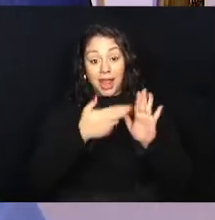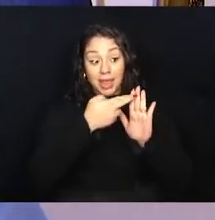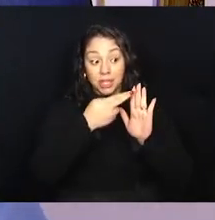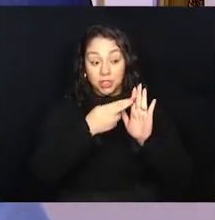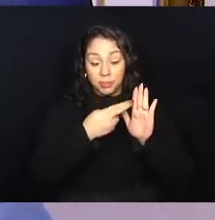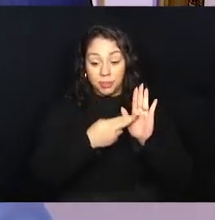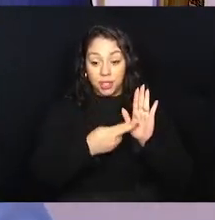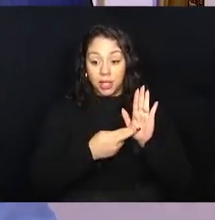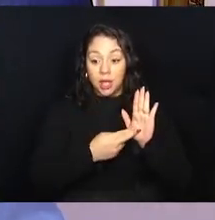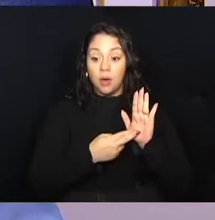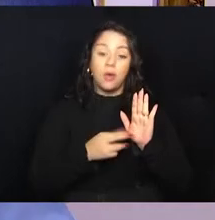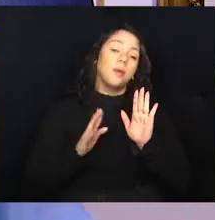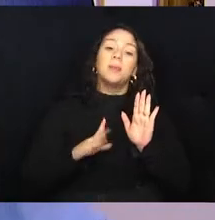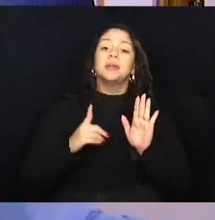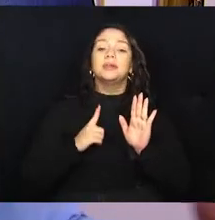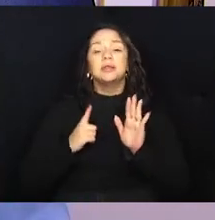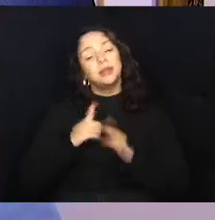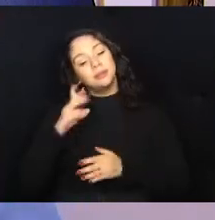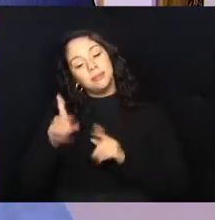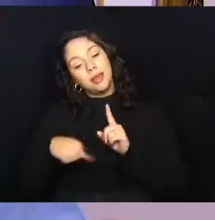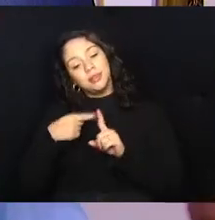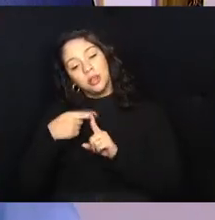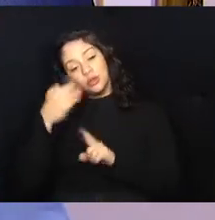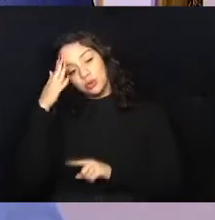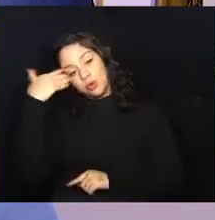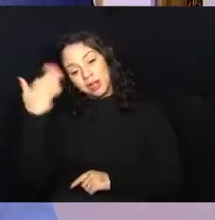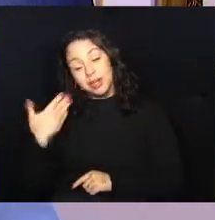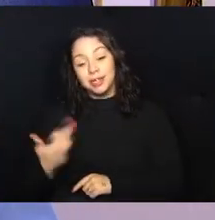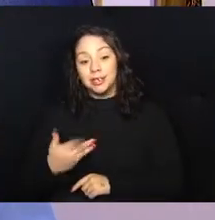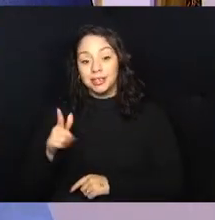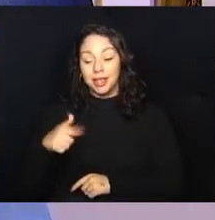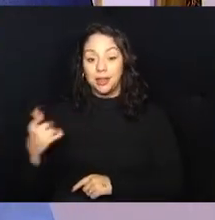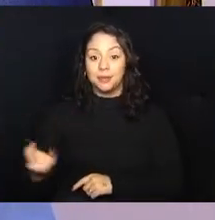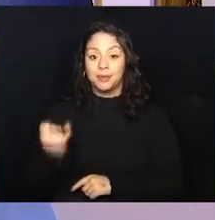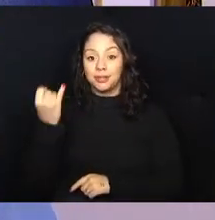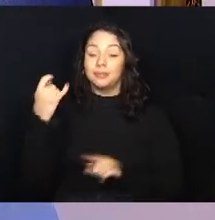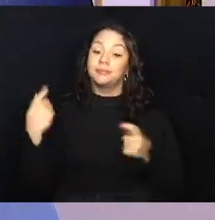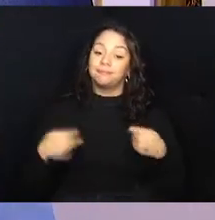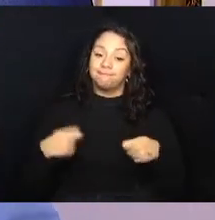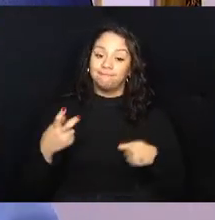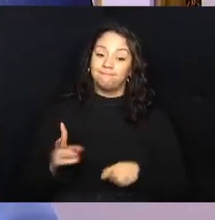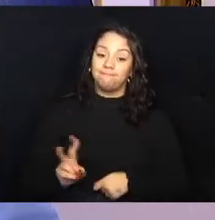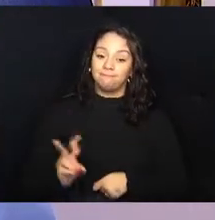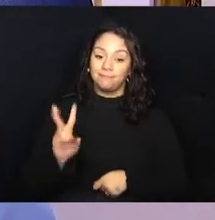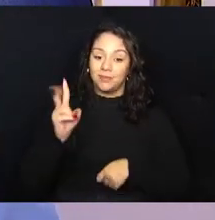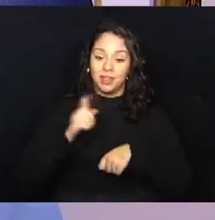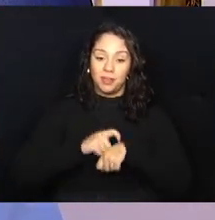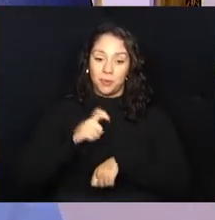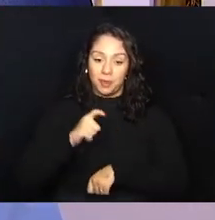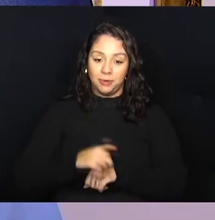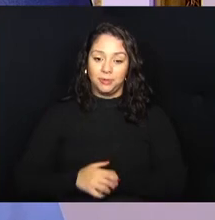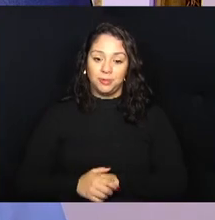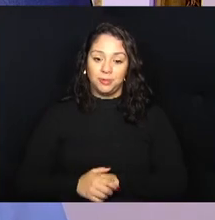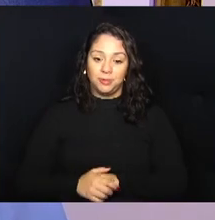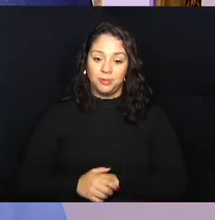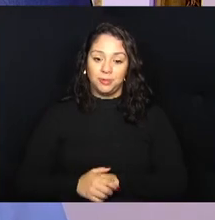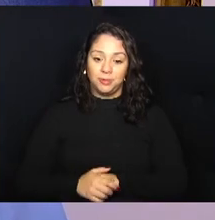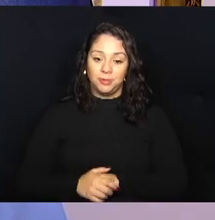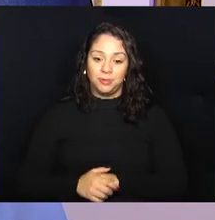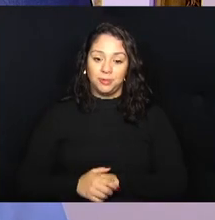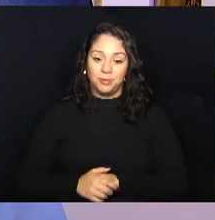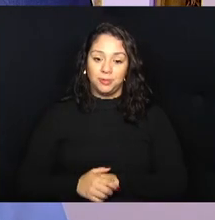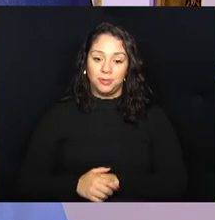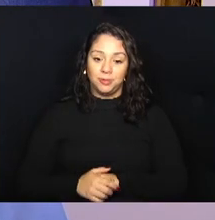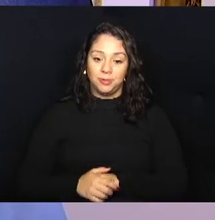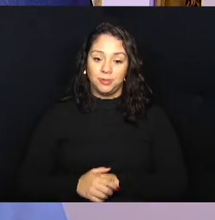regimental mas revestido de uma solenidade que é importante a gente precisa valorizar esses momentos